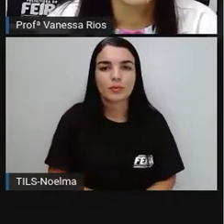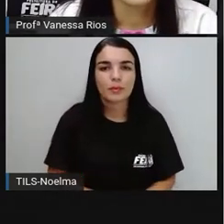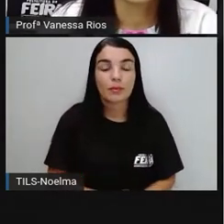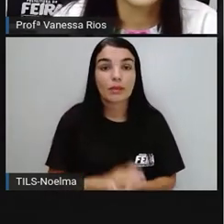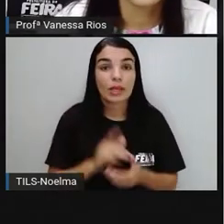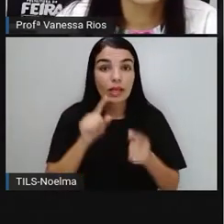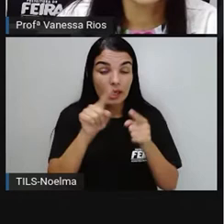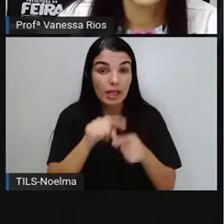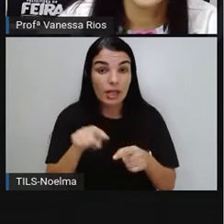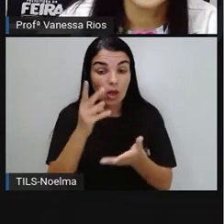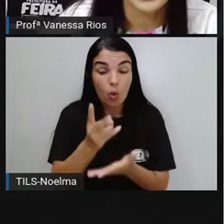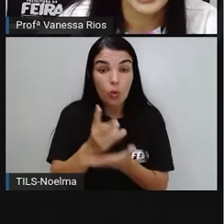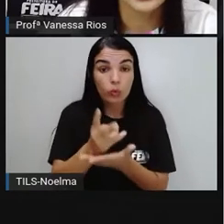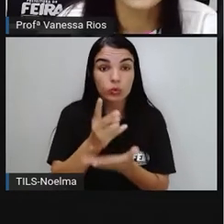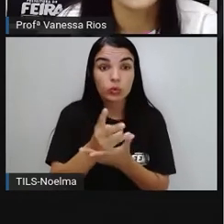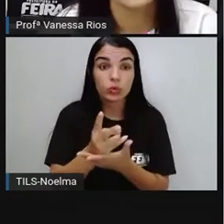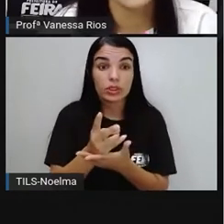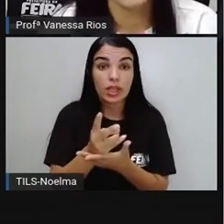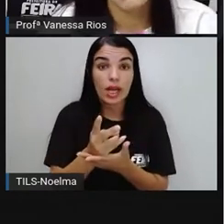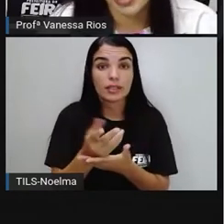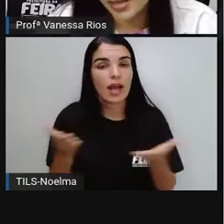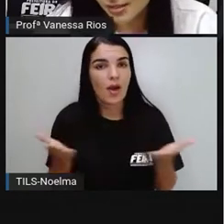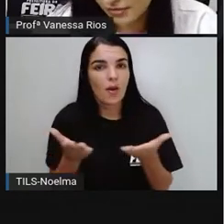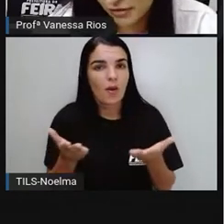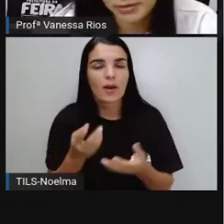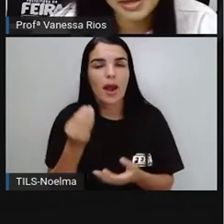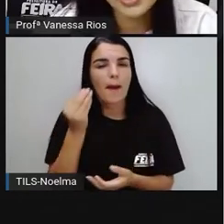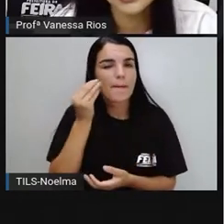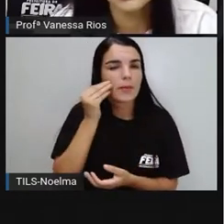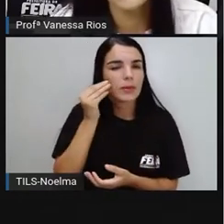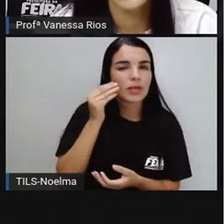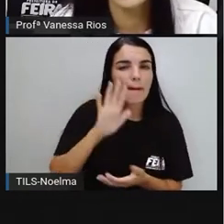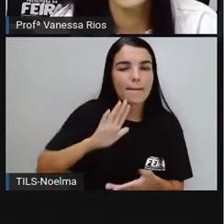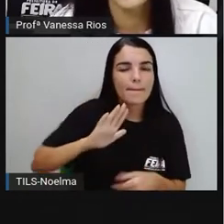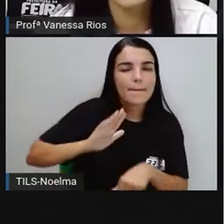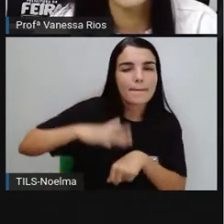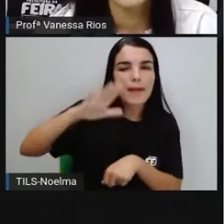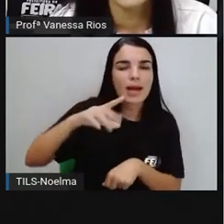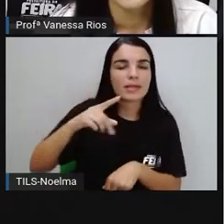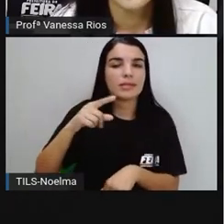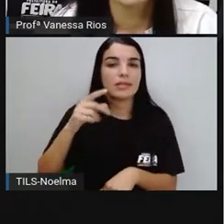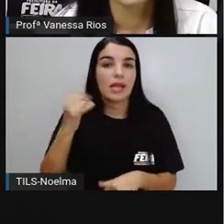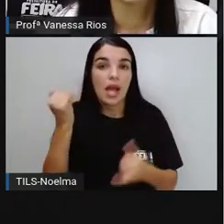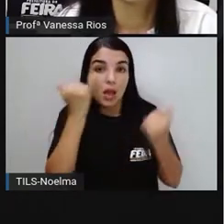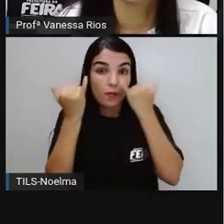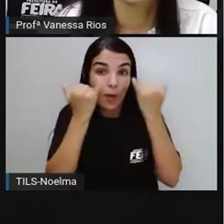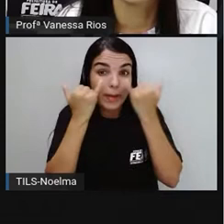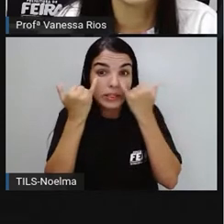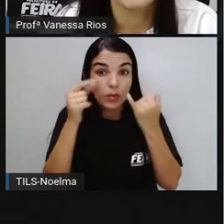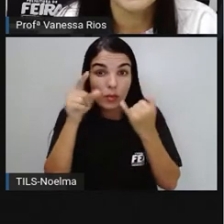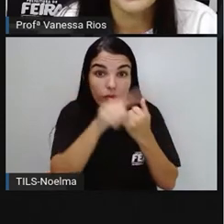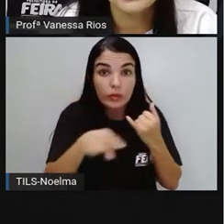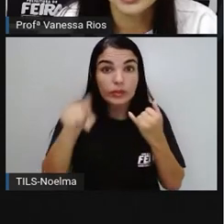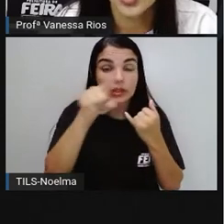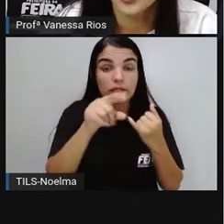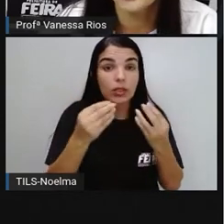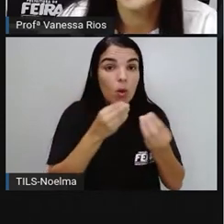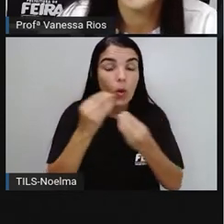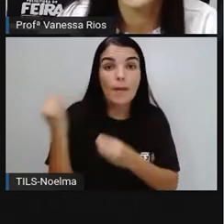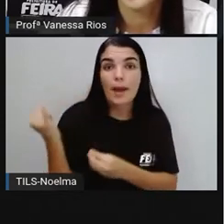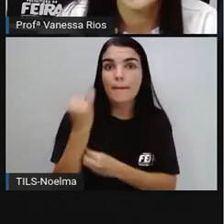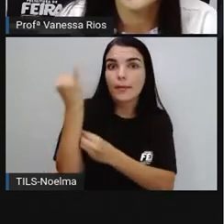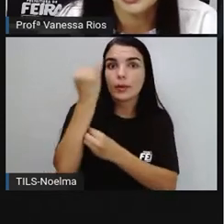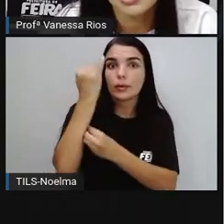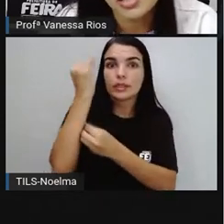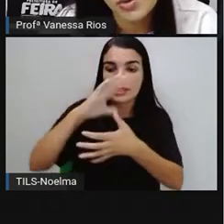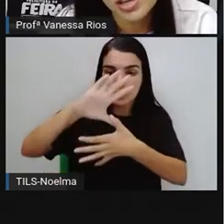E aí, para dar continuidade e trazer mais informações, né, sobre a importância dos mapas e como é que